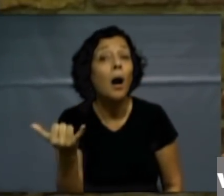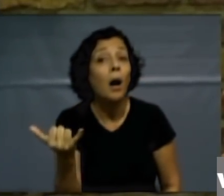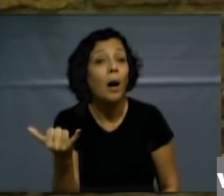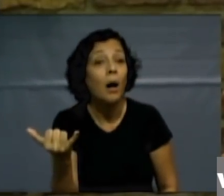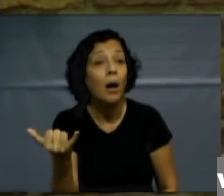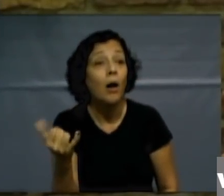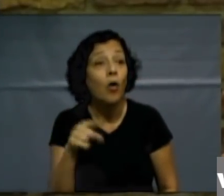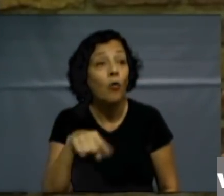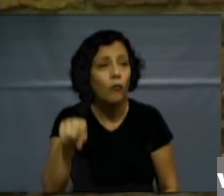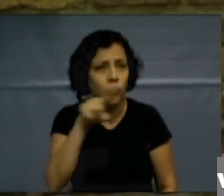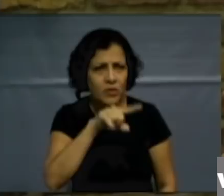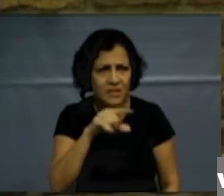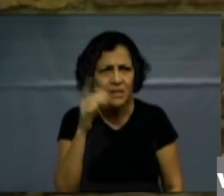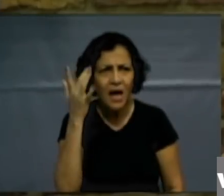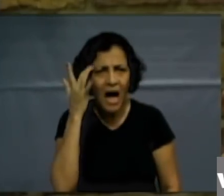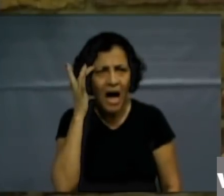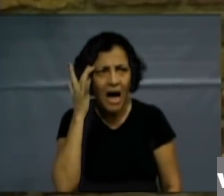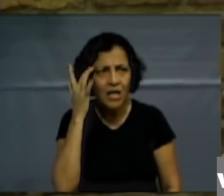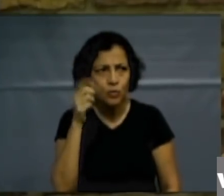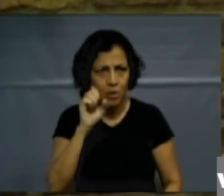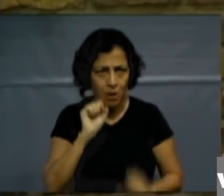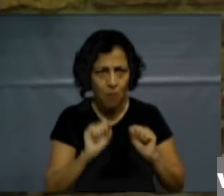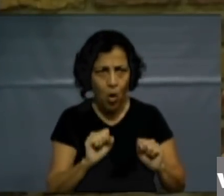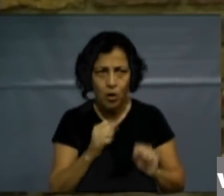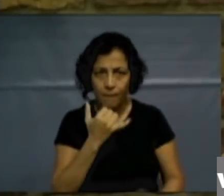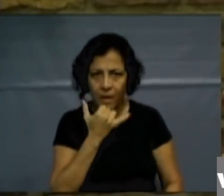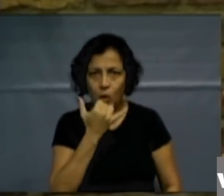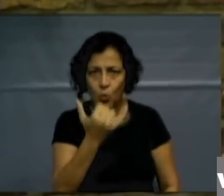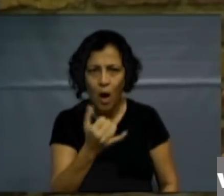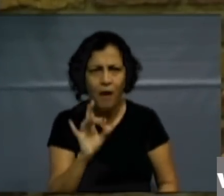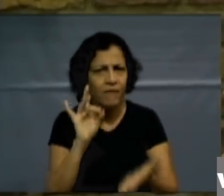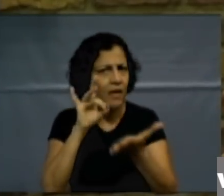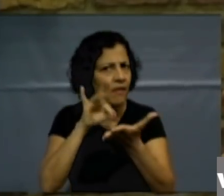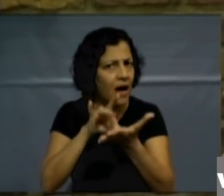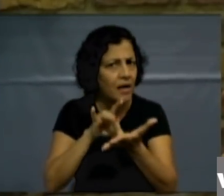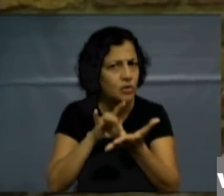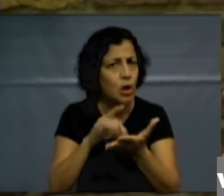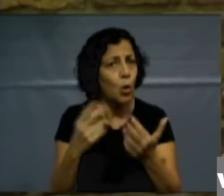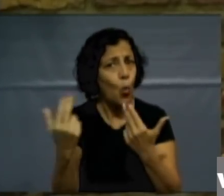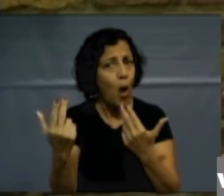O que vocês acham? Será que a gente está perdoando à medida que a gente é perdoado?